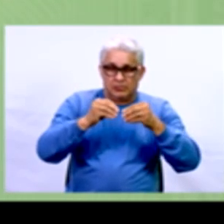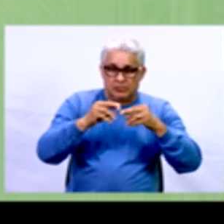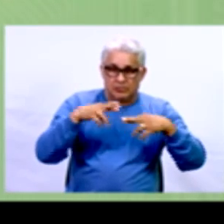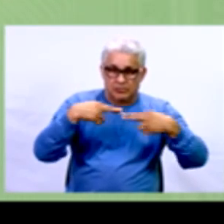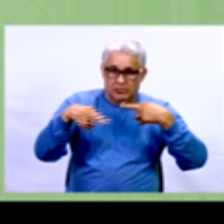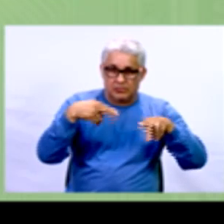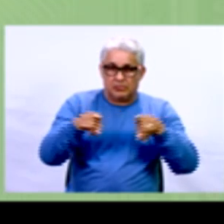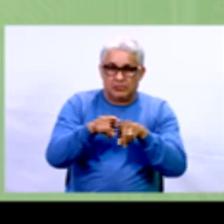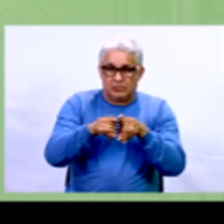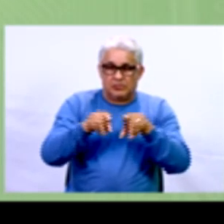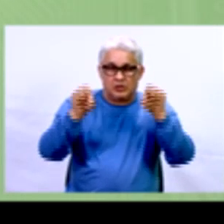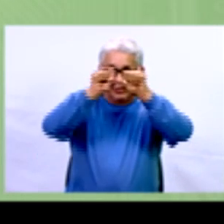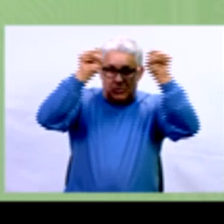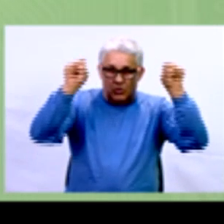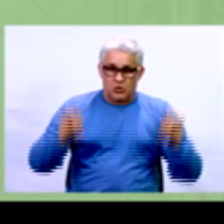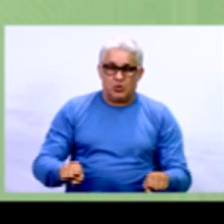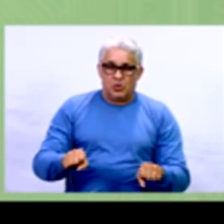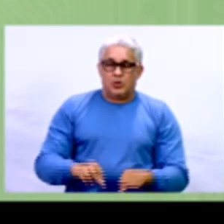sistemas.